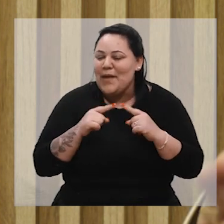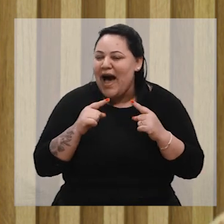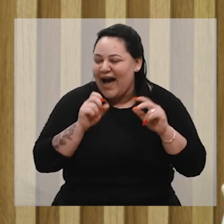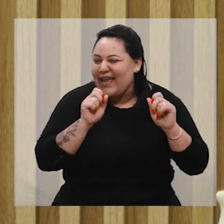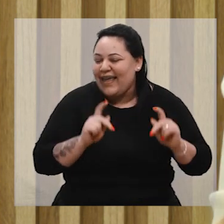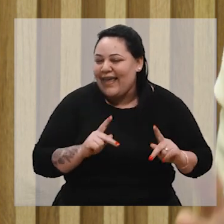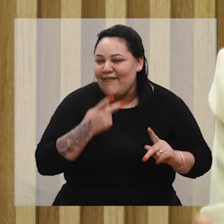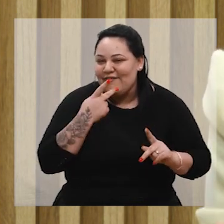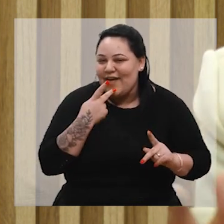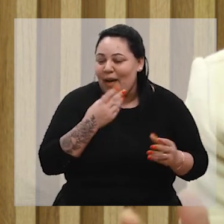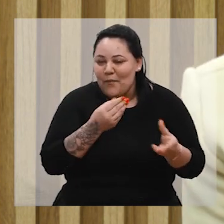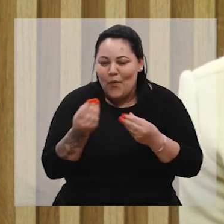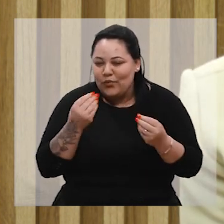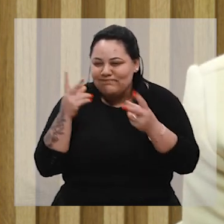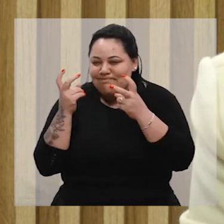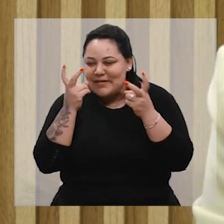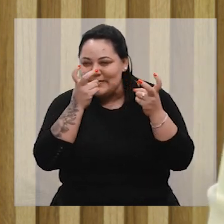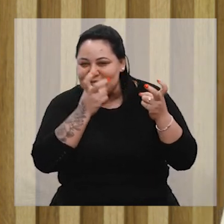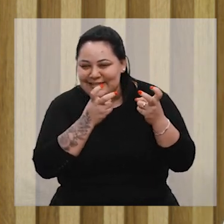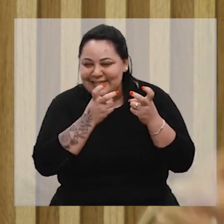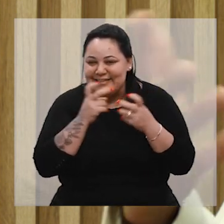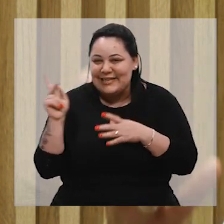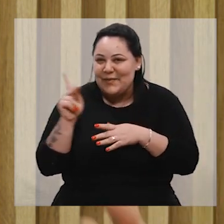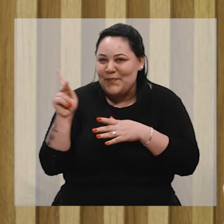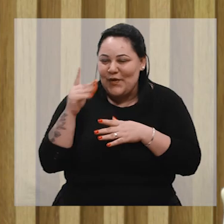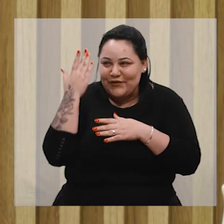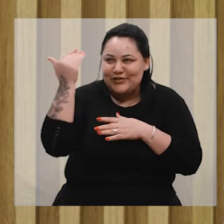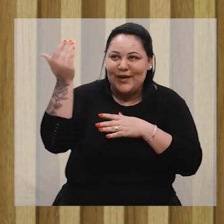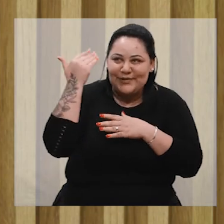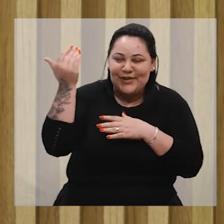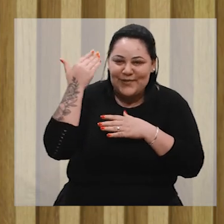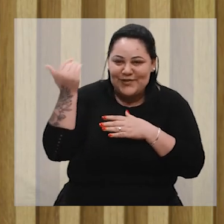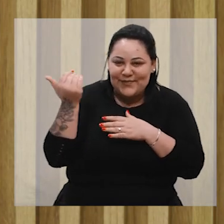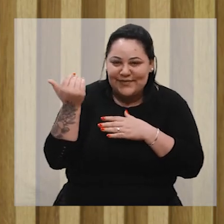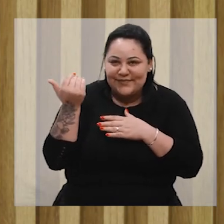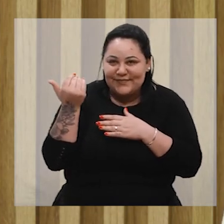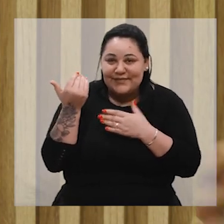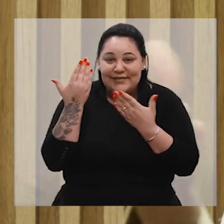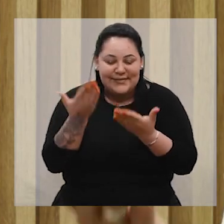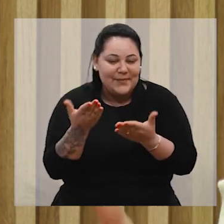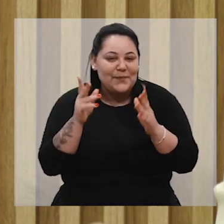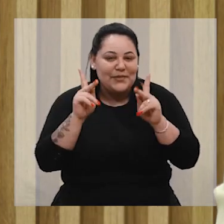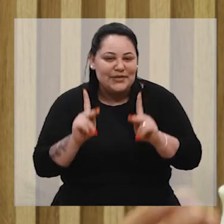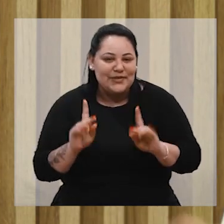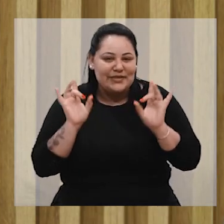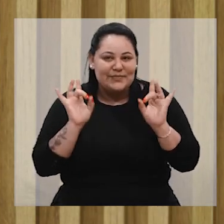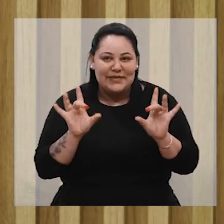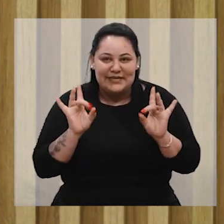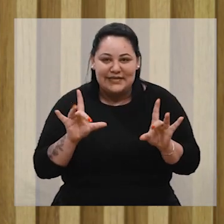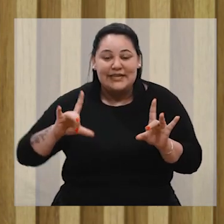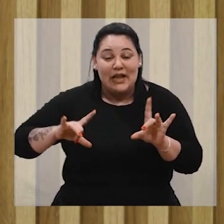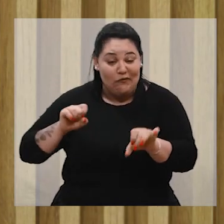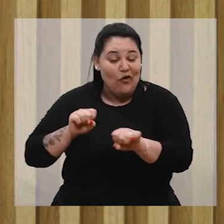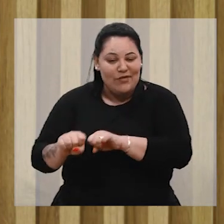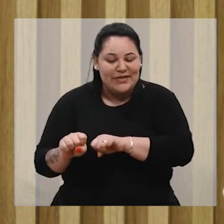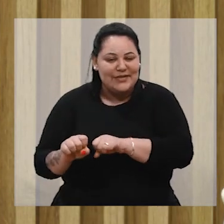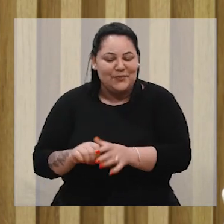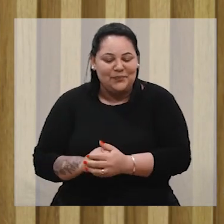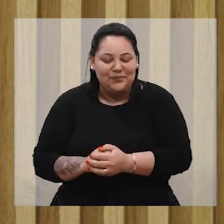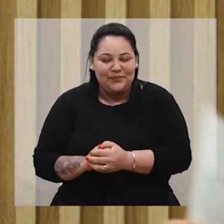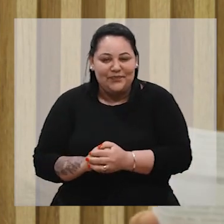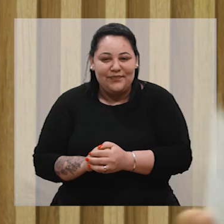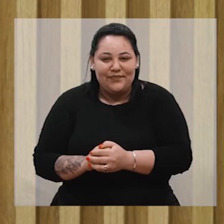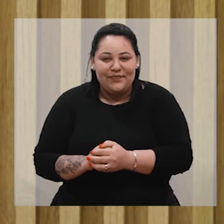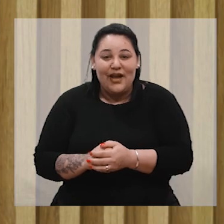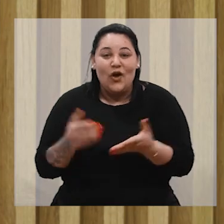vai falar mais sobre essas percepções, esses chamados pelo professor, são docentes muito especiais e